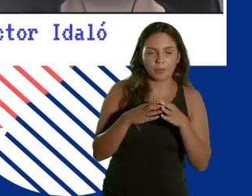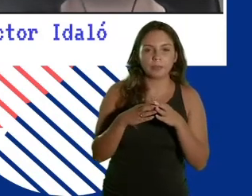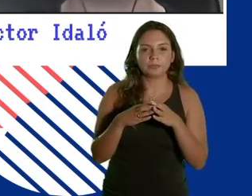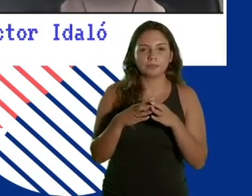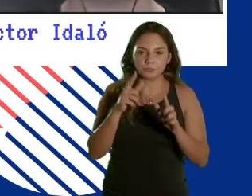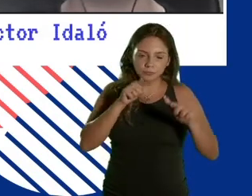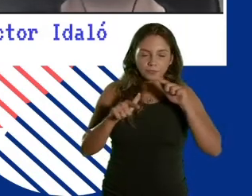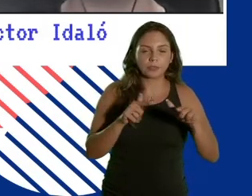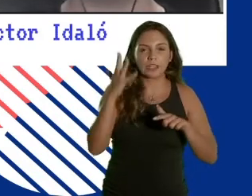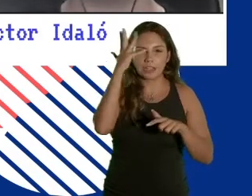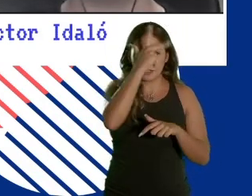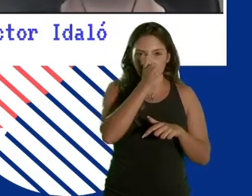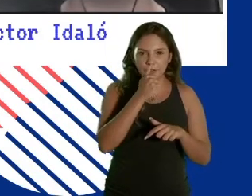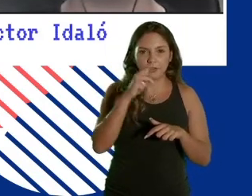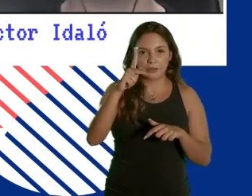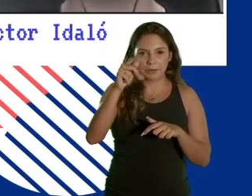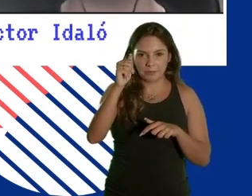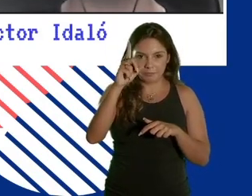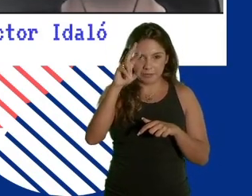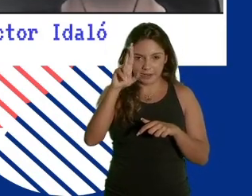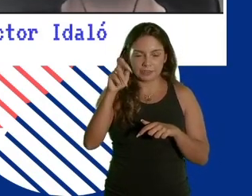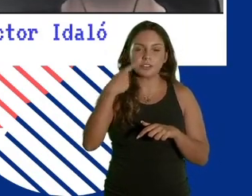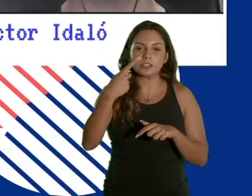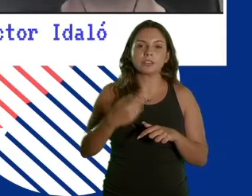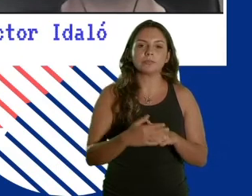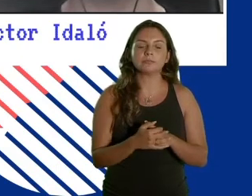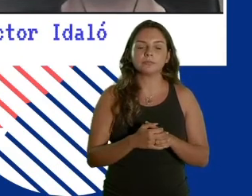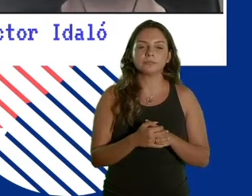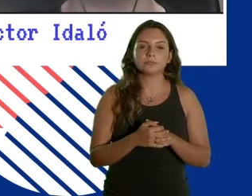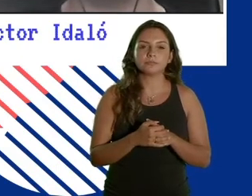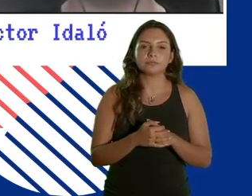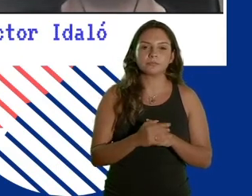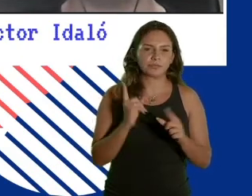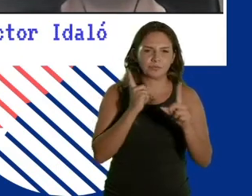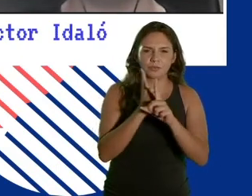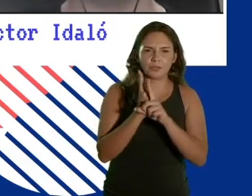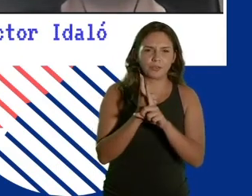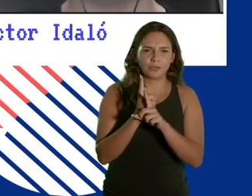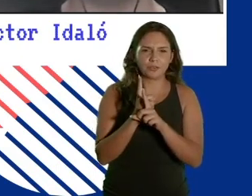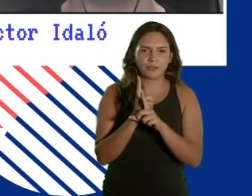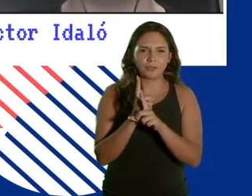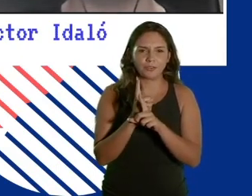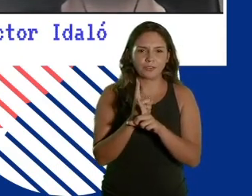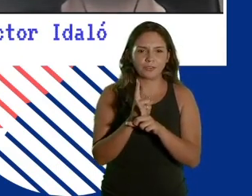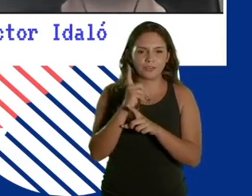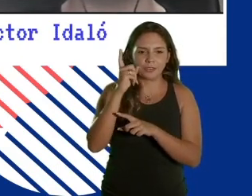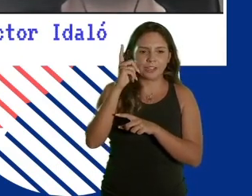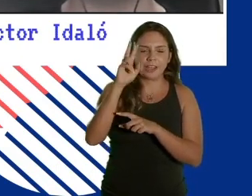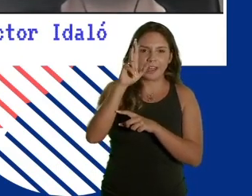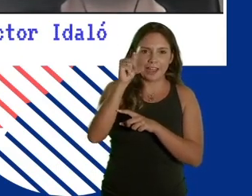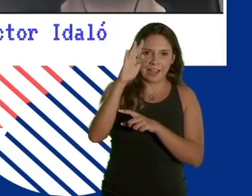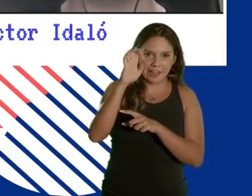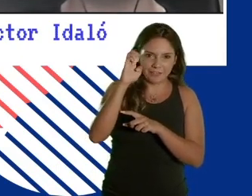fez um trabalho lindo. O Padre Jovandir disse, que encontro expressivo. Rafael, grande professor, Vilma,